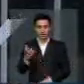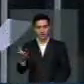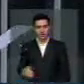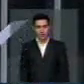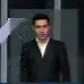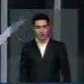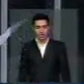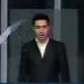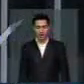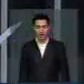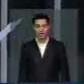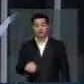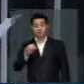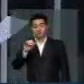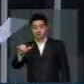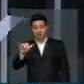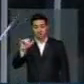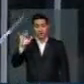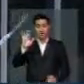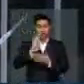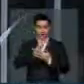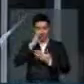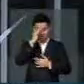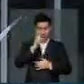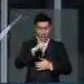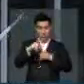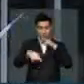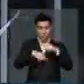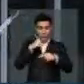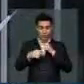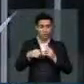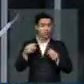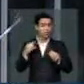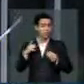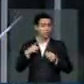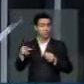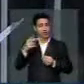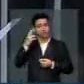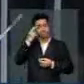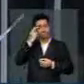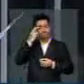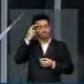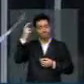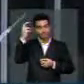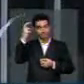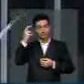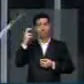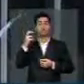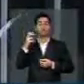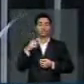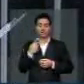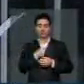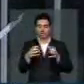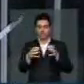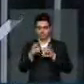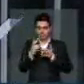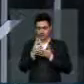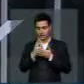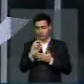conterrâneo se alguém ainda tinha dúvidas a respeito de sua genialidade nosso conterrâneo